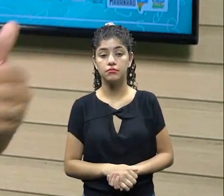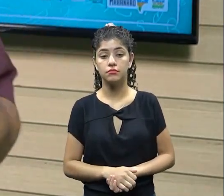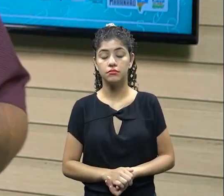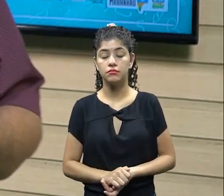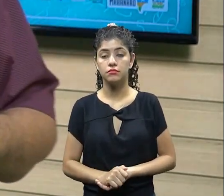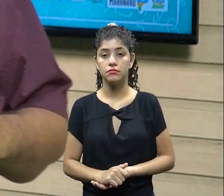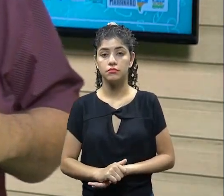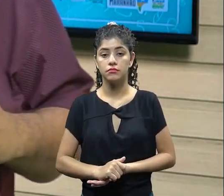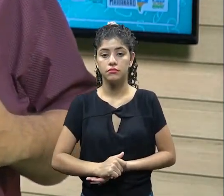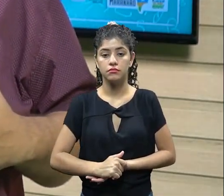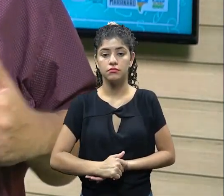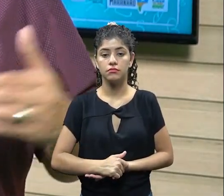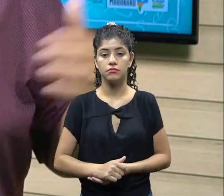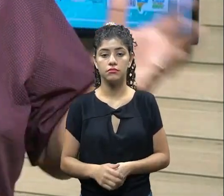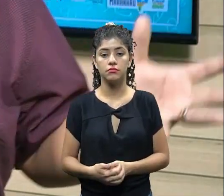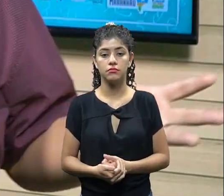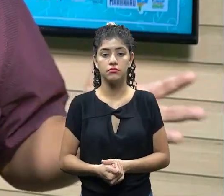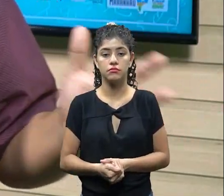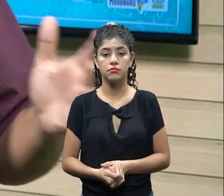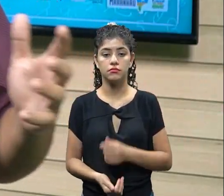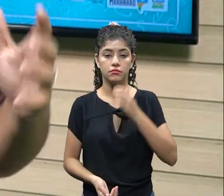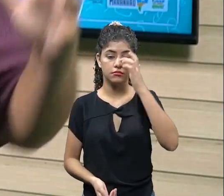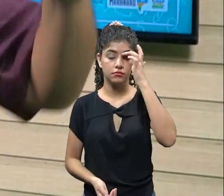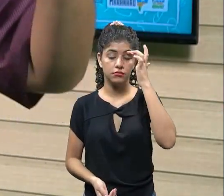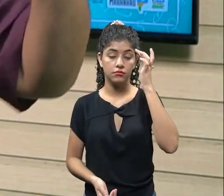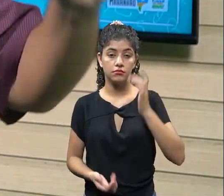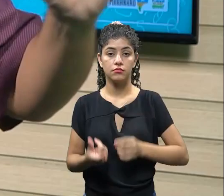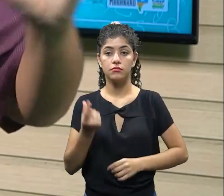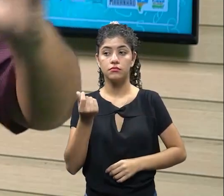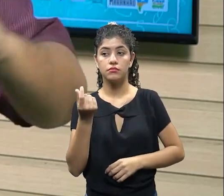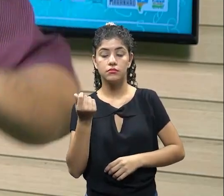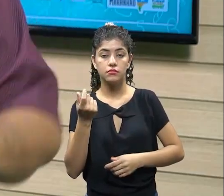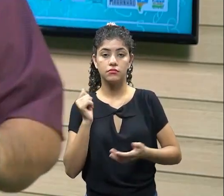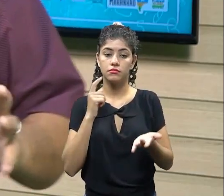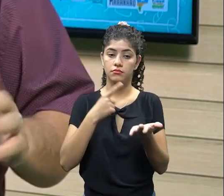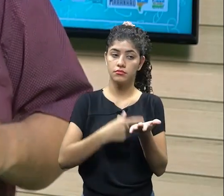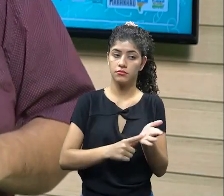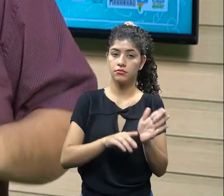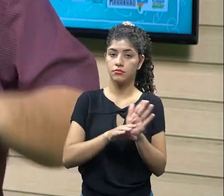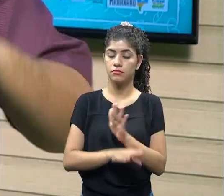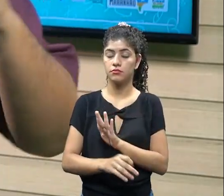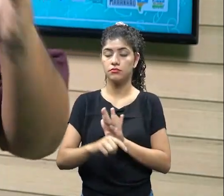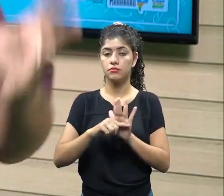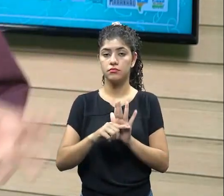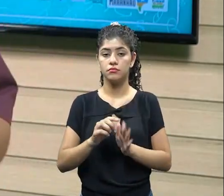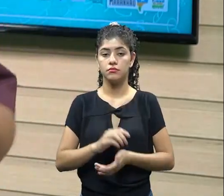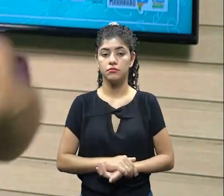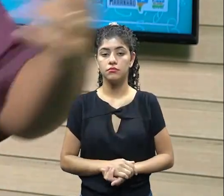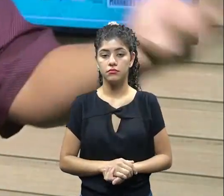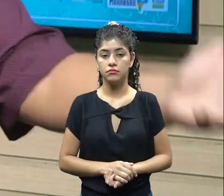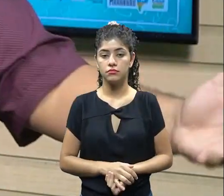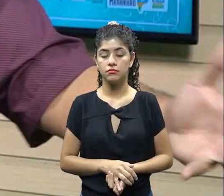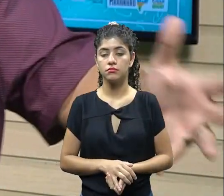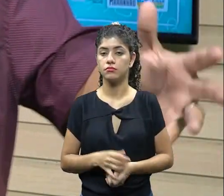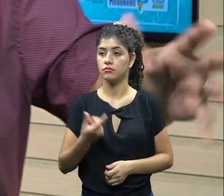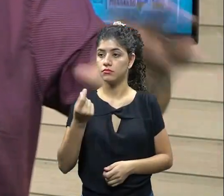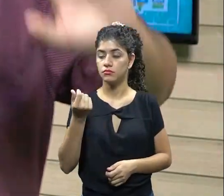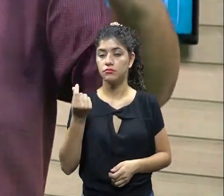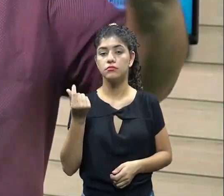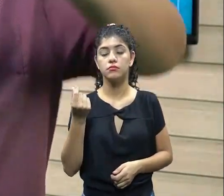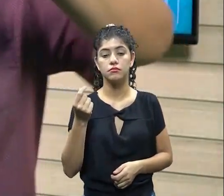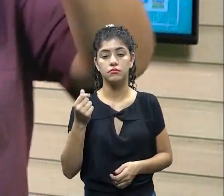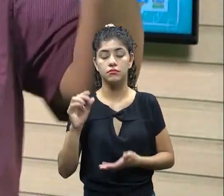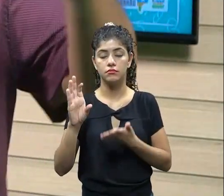as despesas mais as receitas, né? Menos as receitas menos as despesas. Então, o resultado aí é o lucro,